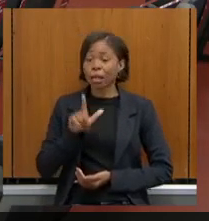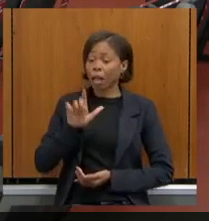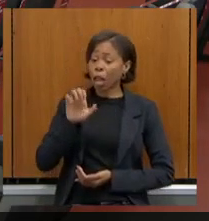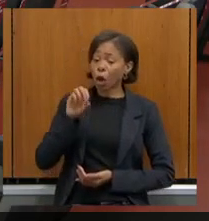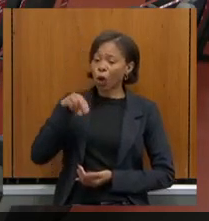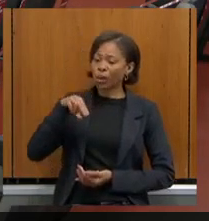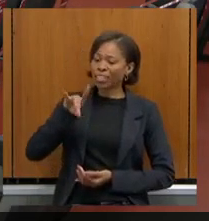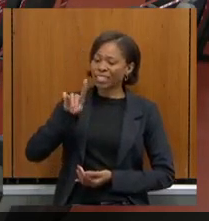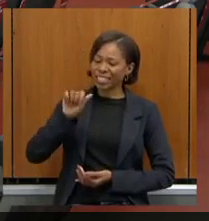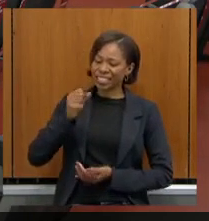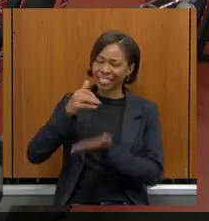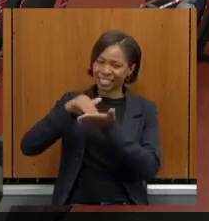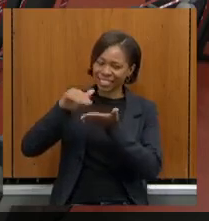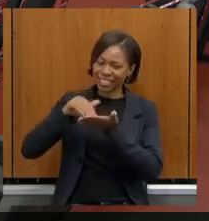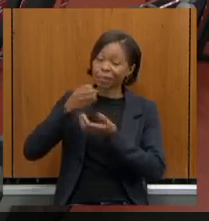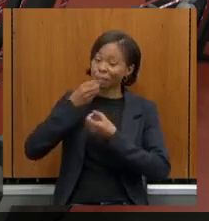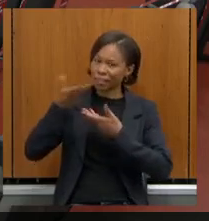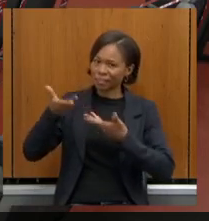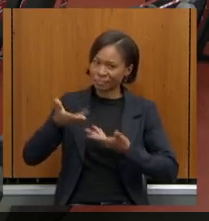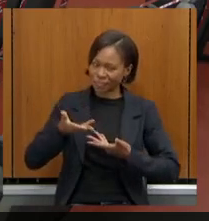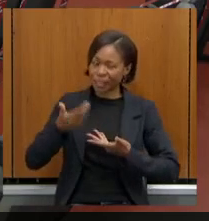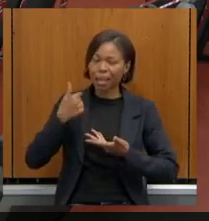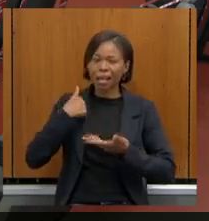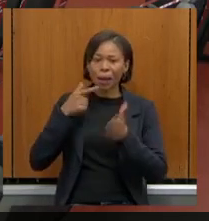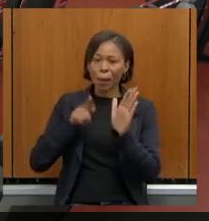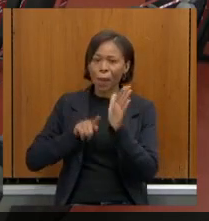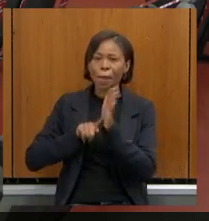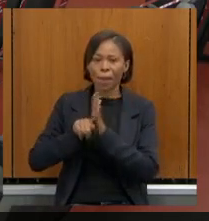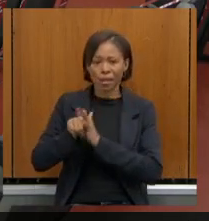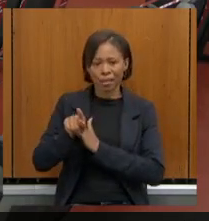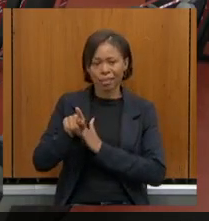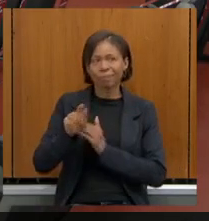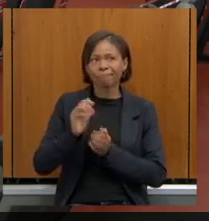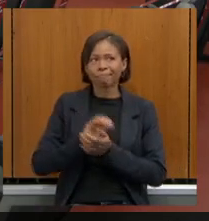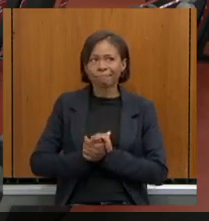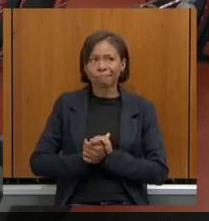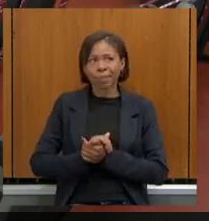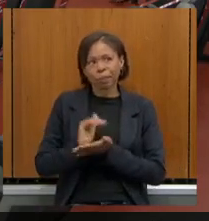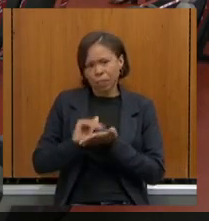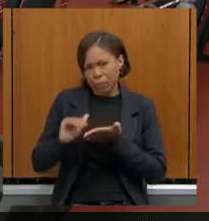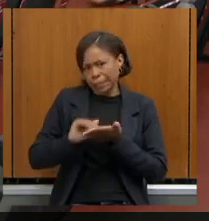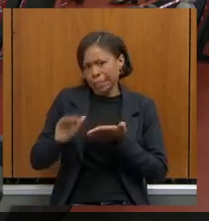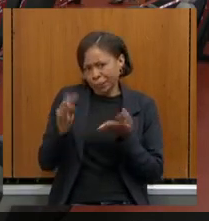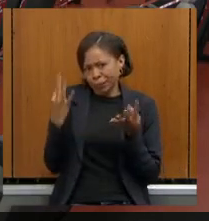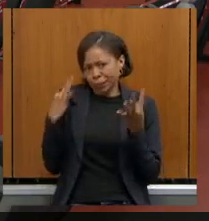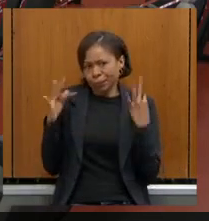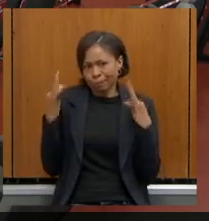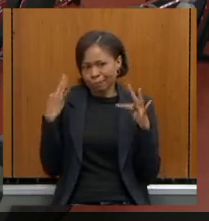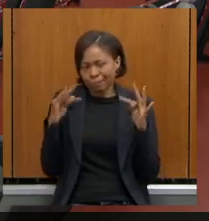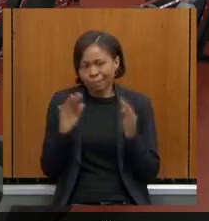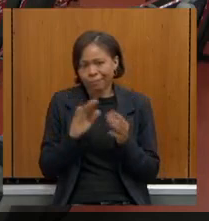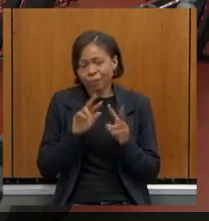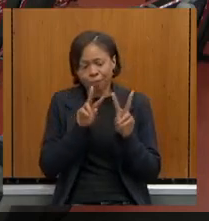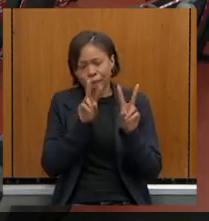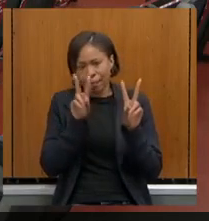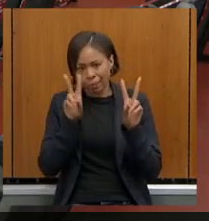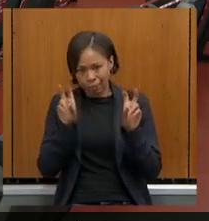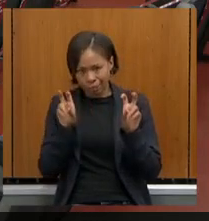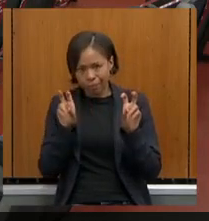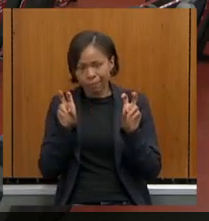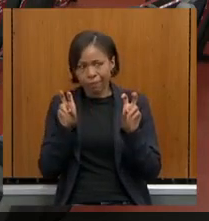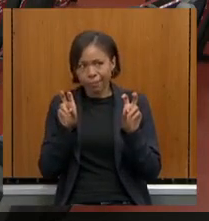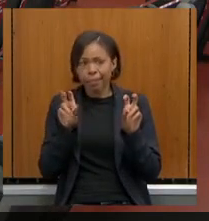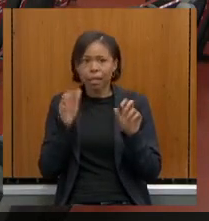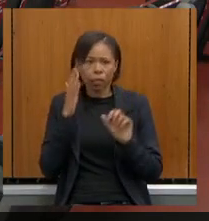bem-vindo aí fazer pergunta como secretário de turismo o assunto até eu sei que o senhor